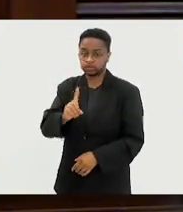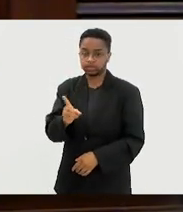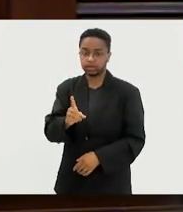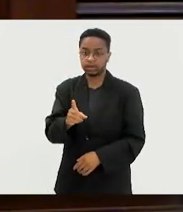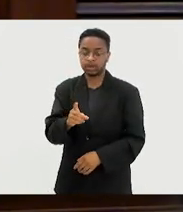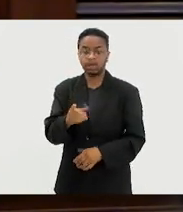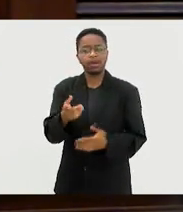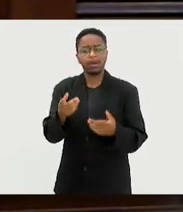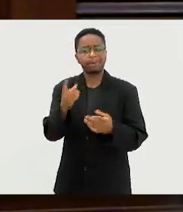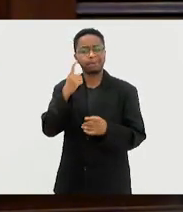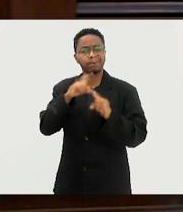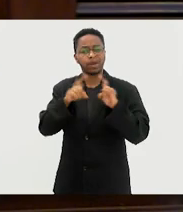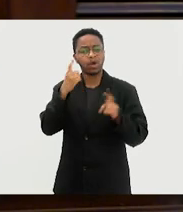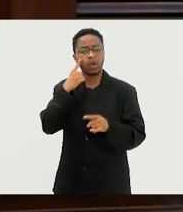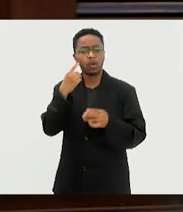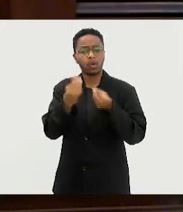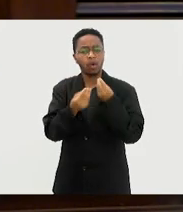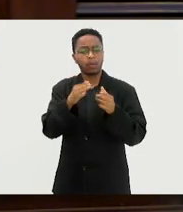a ousadia.